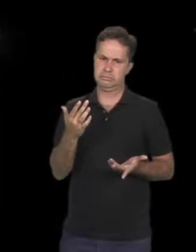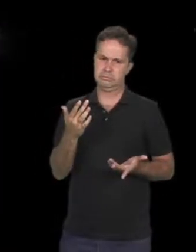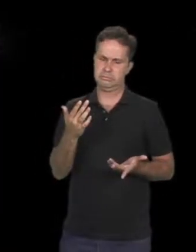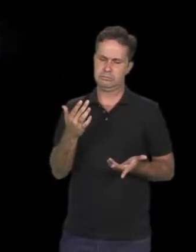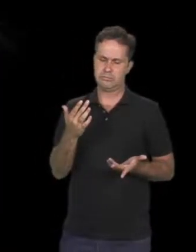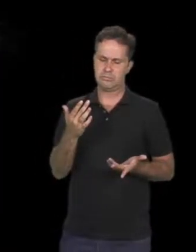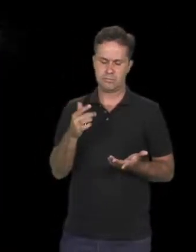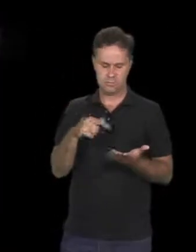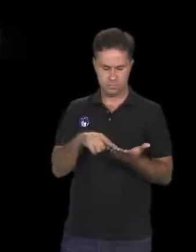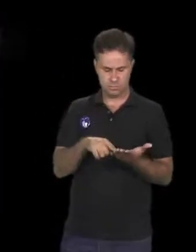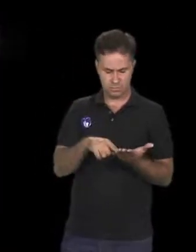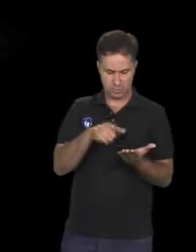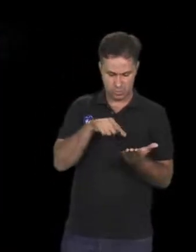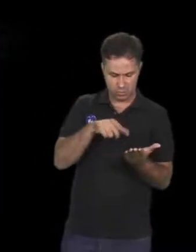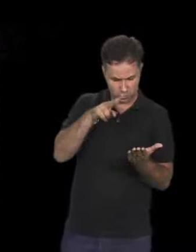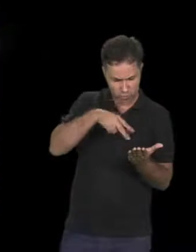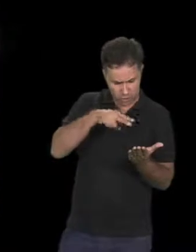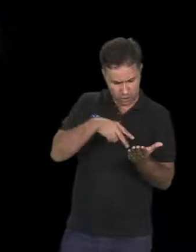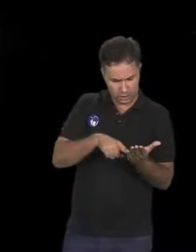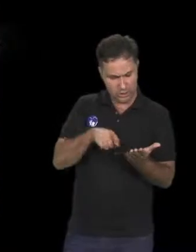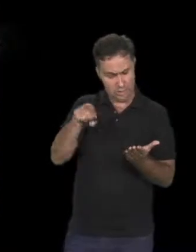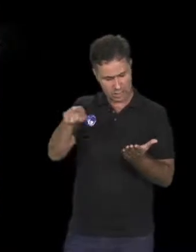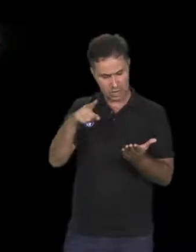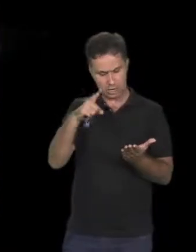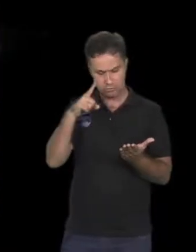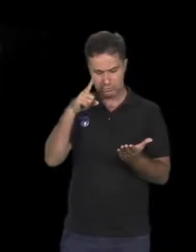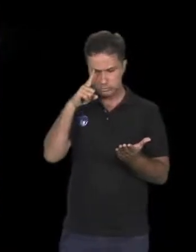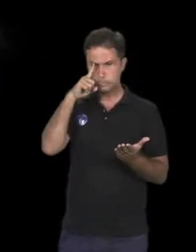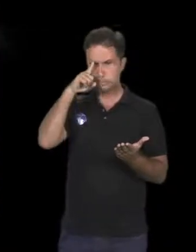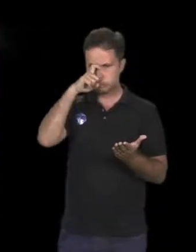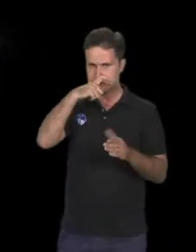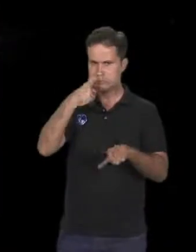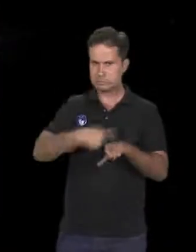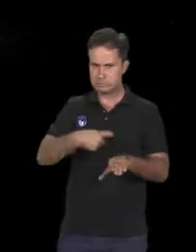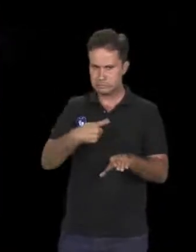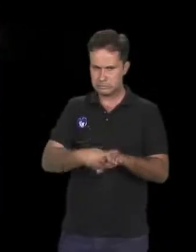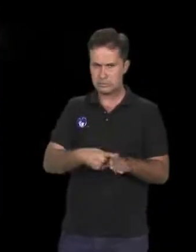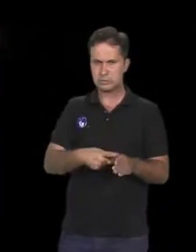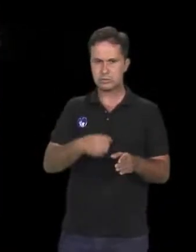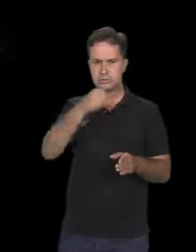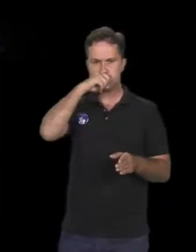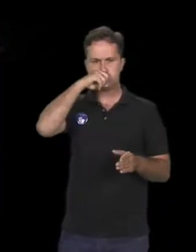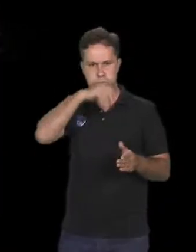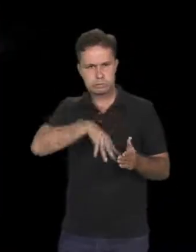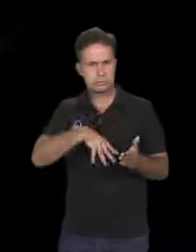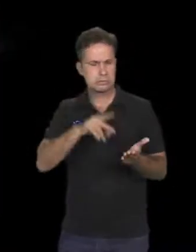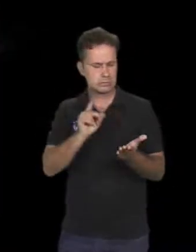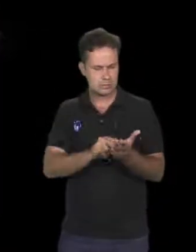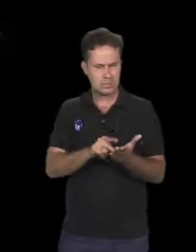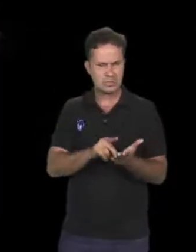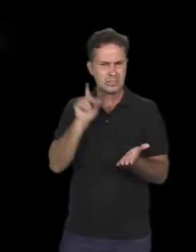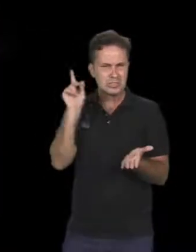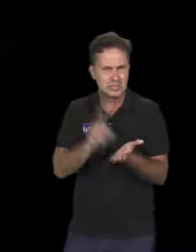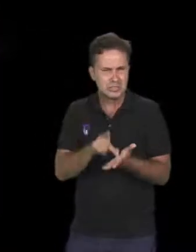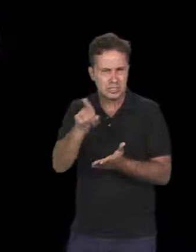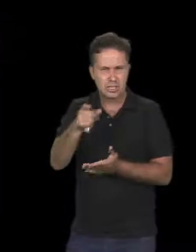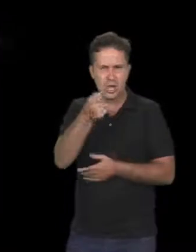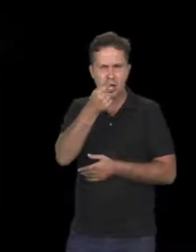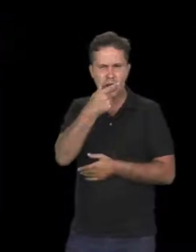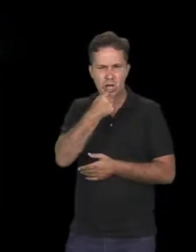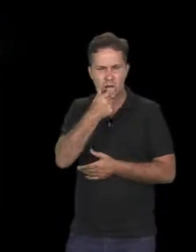os subordinados dela. Mas será que ela matou essas pessoas? Será que ela desligou? Mudou a dosagem dos remédios na UTI? Eu